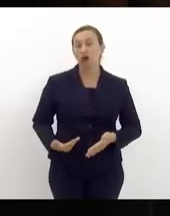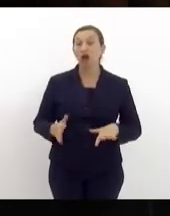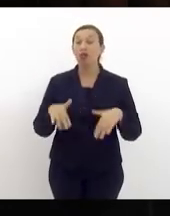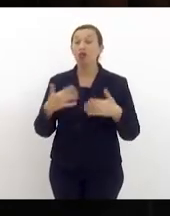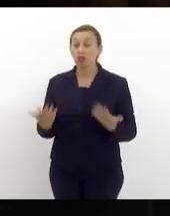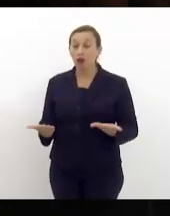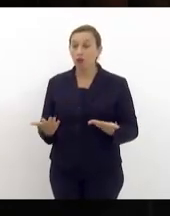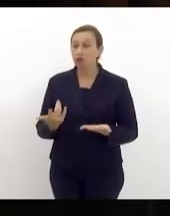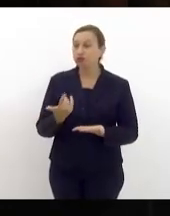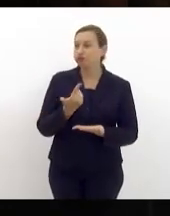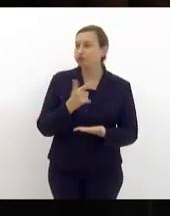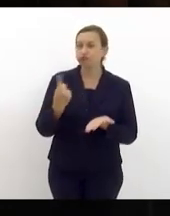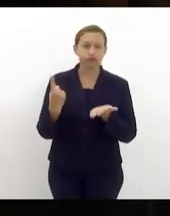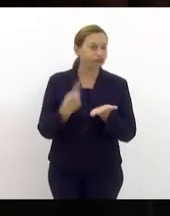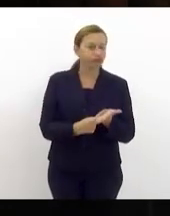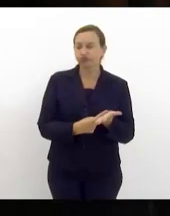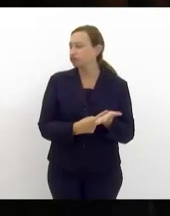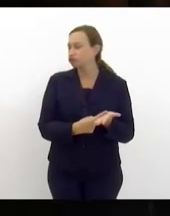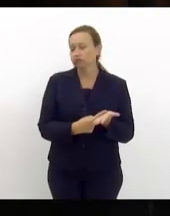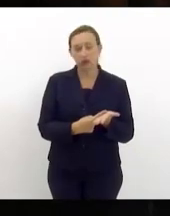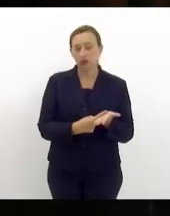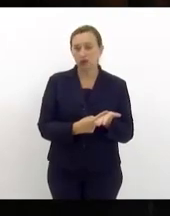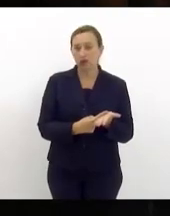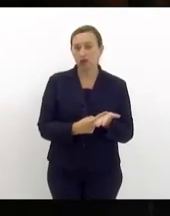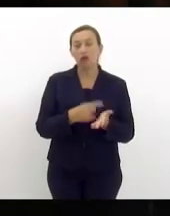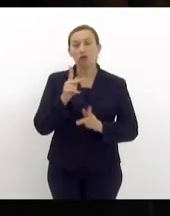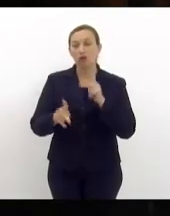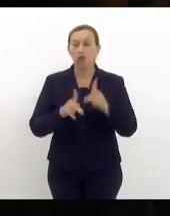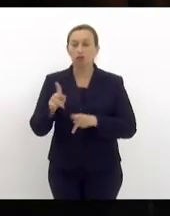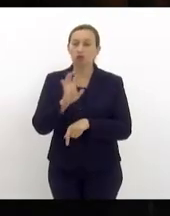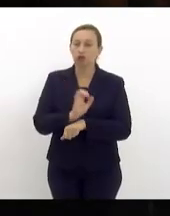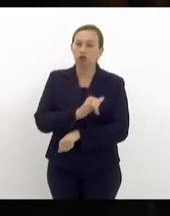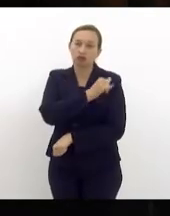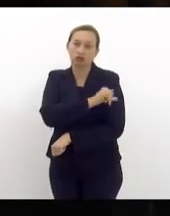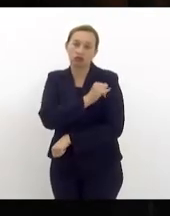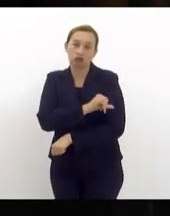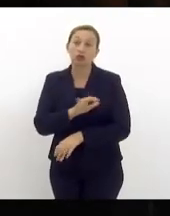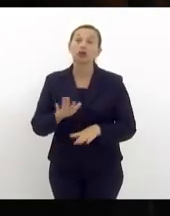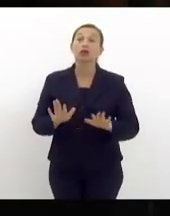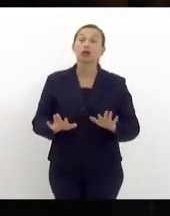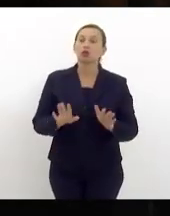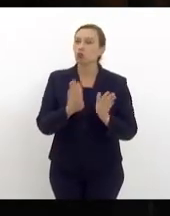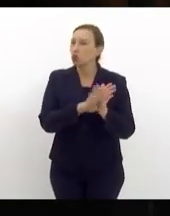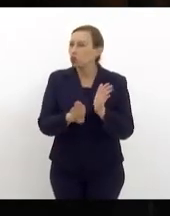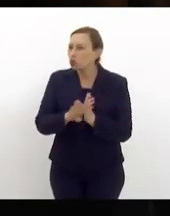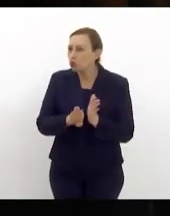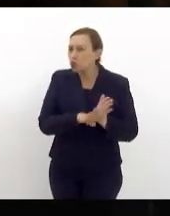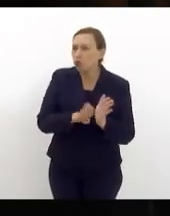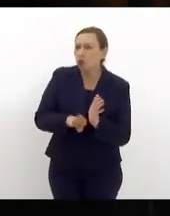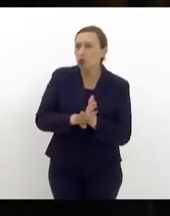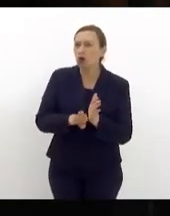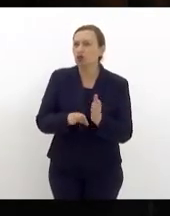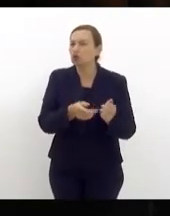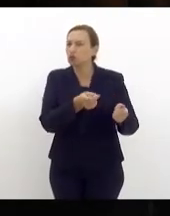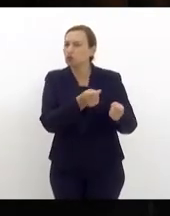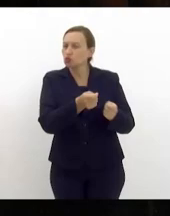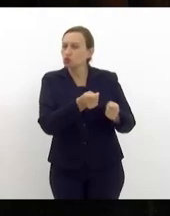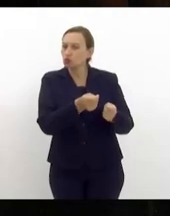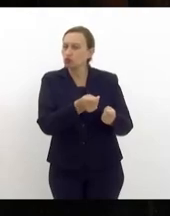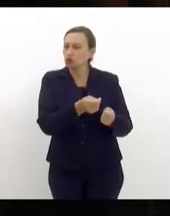há compromisso, evidentemente, com a população do Rio de Janeiro. E aí, os gastos irregulares entre março